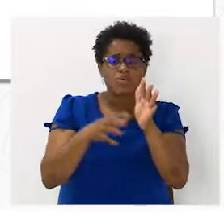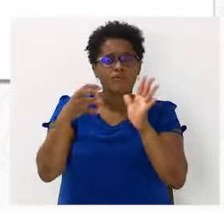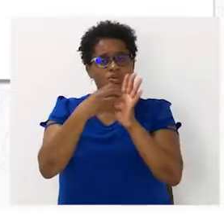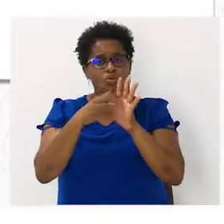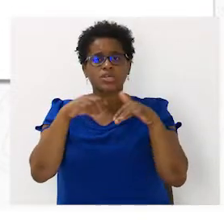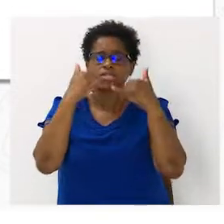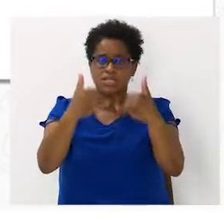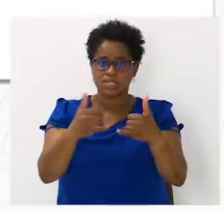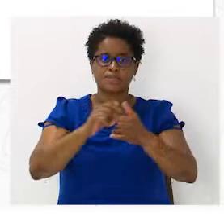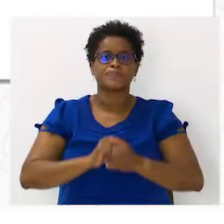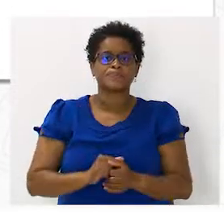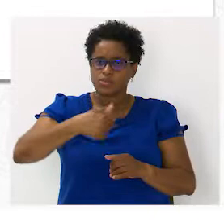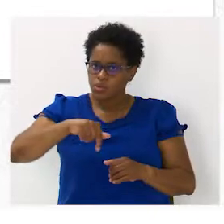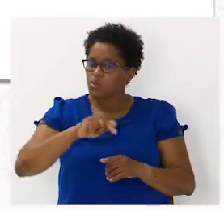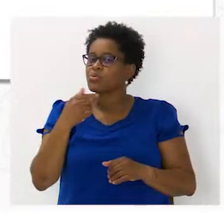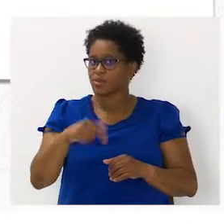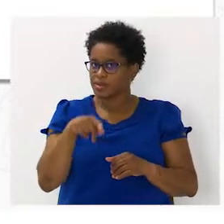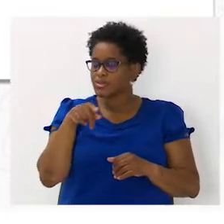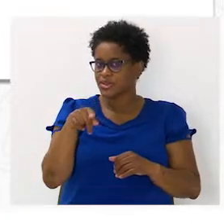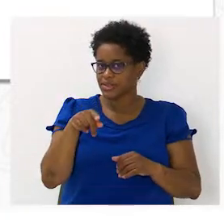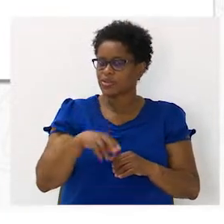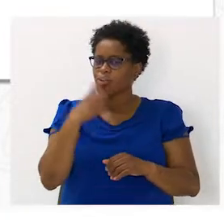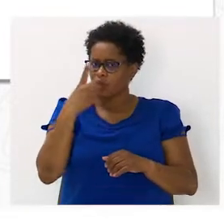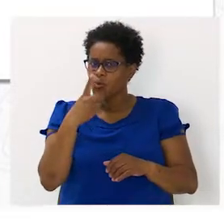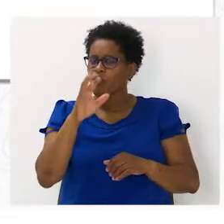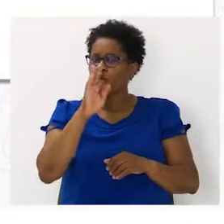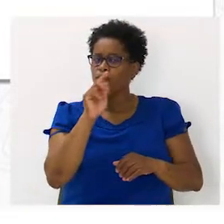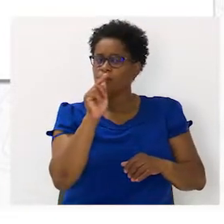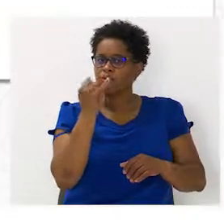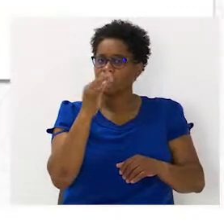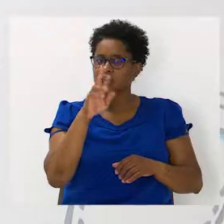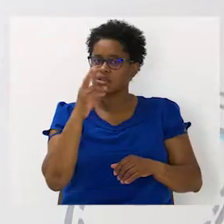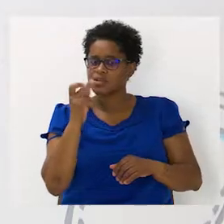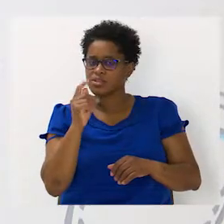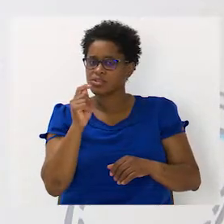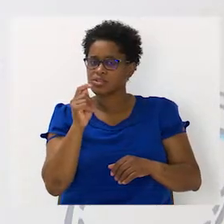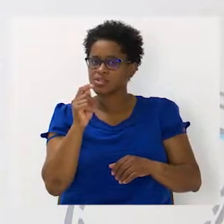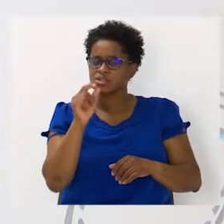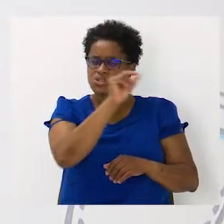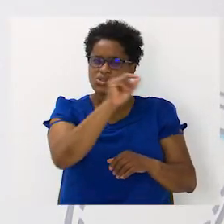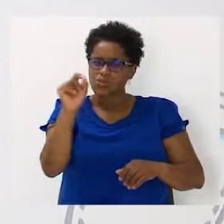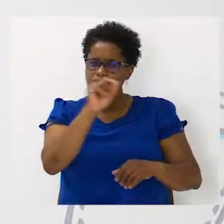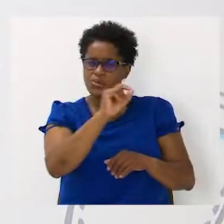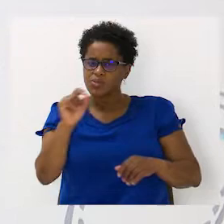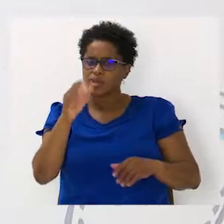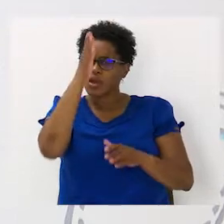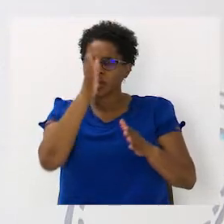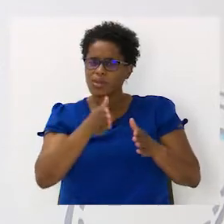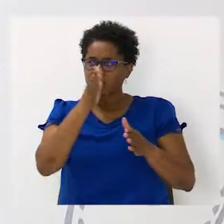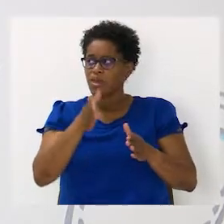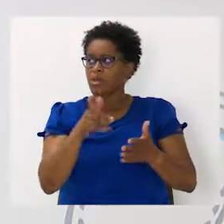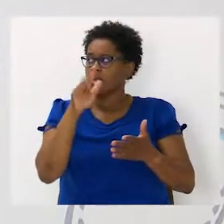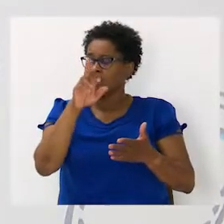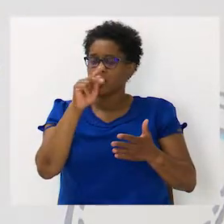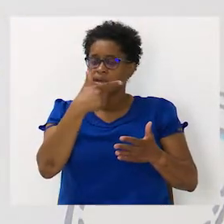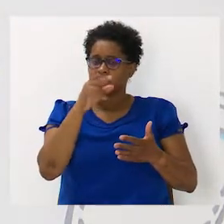figura seguinte. Nós temos aqui um feixe de retas